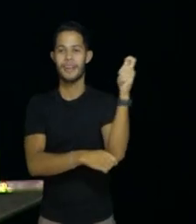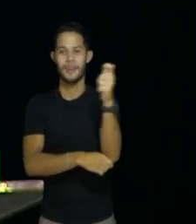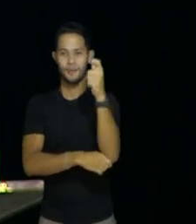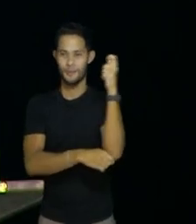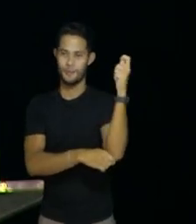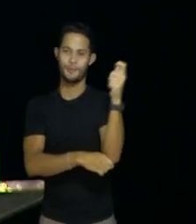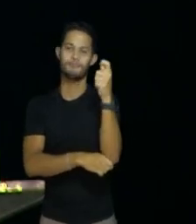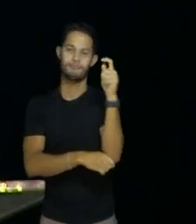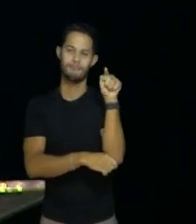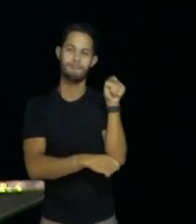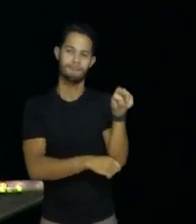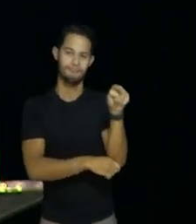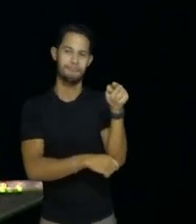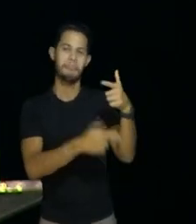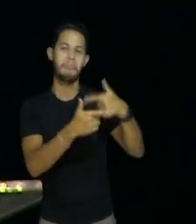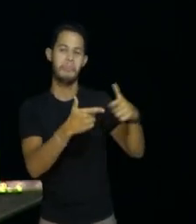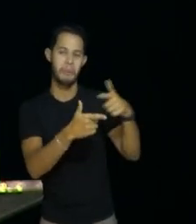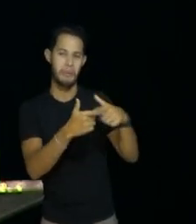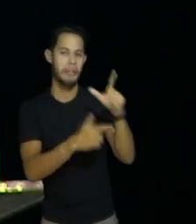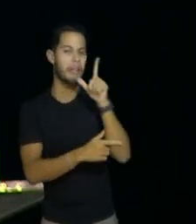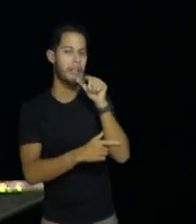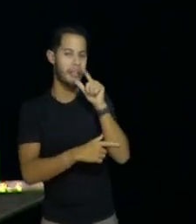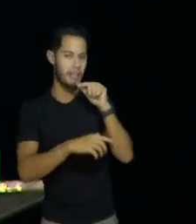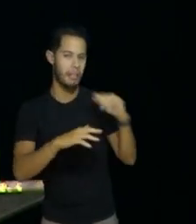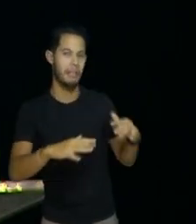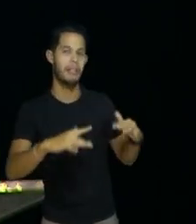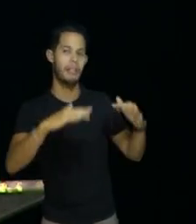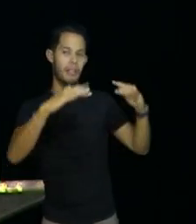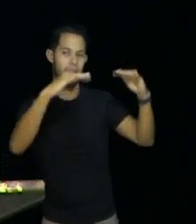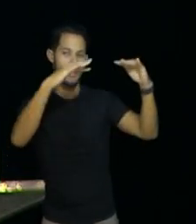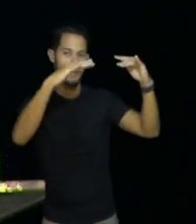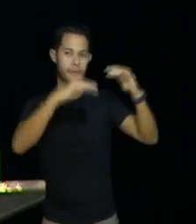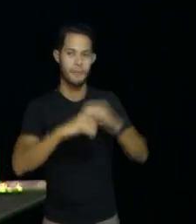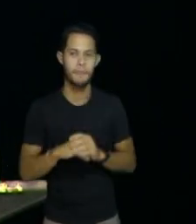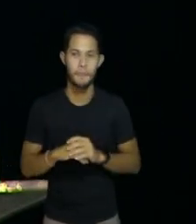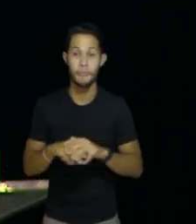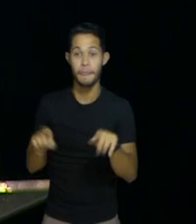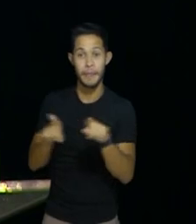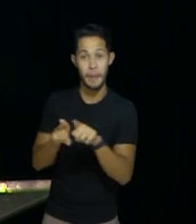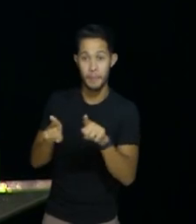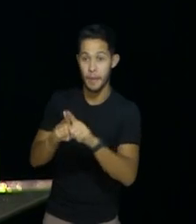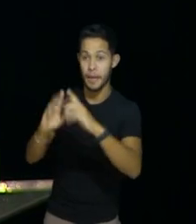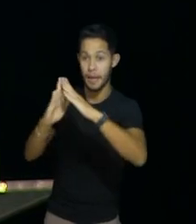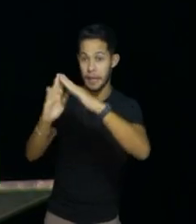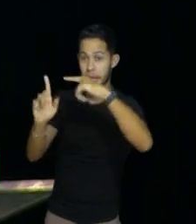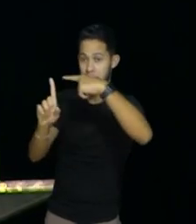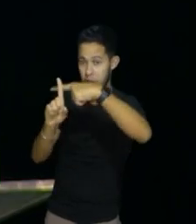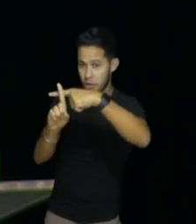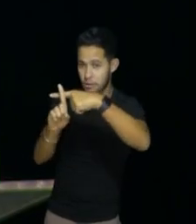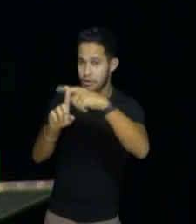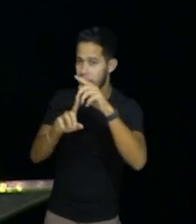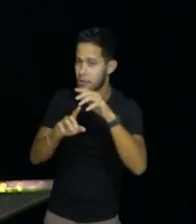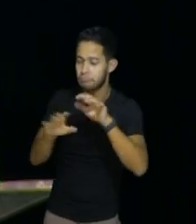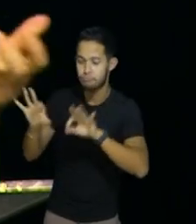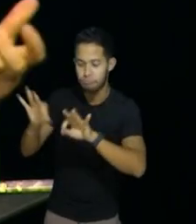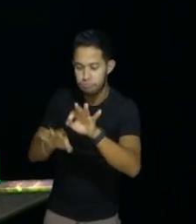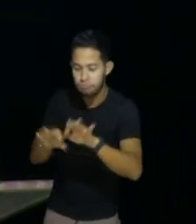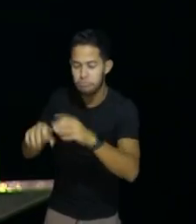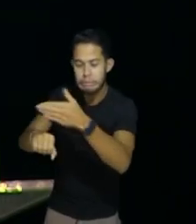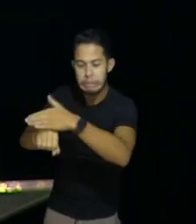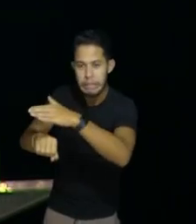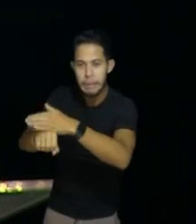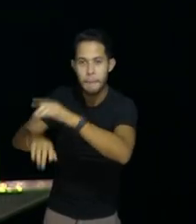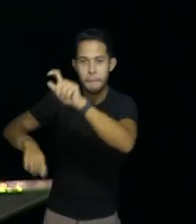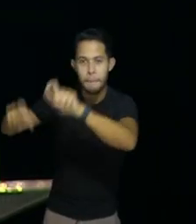tragédia sem precedentes. É a igreja que tem preparado pessoas para ocupar cadeiras. E aqui eu faço